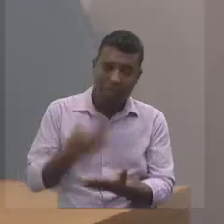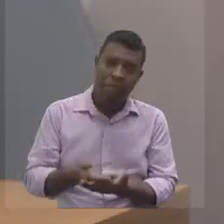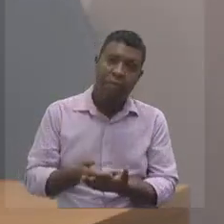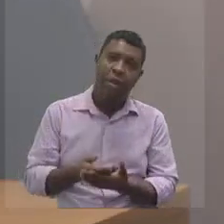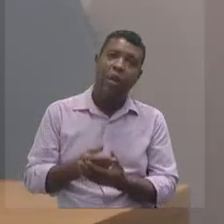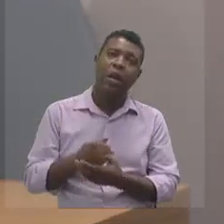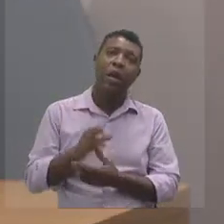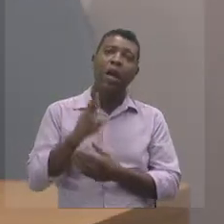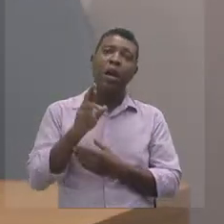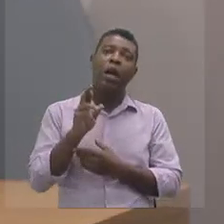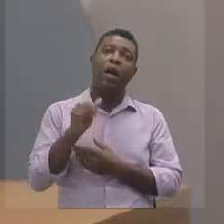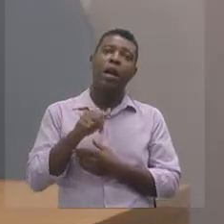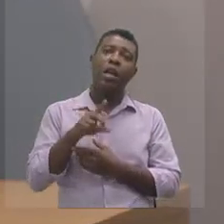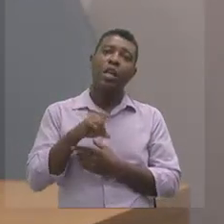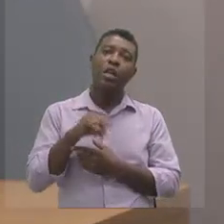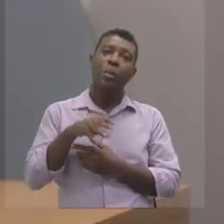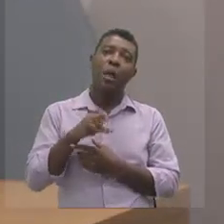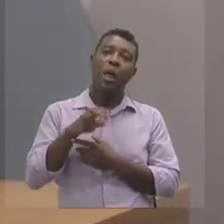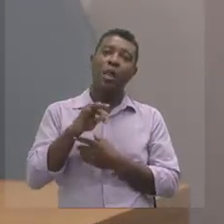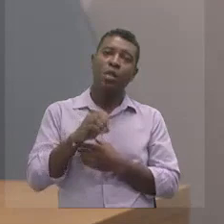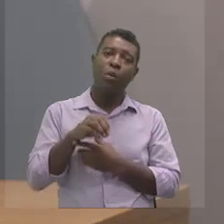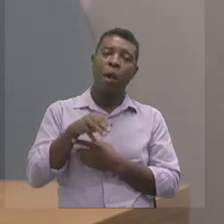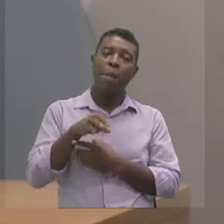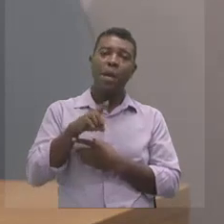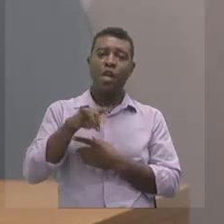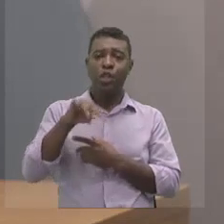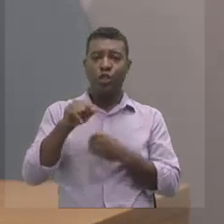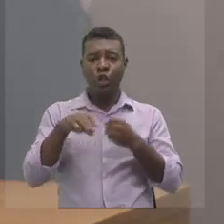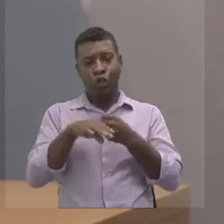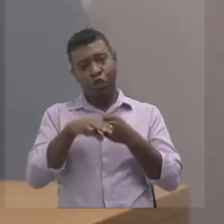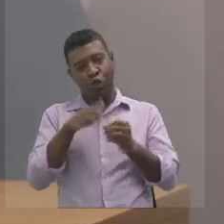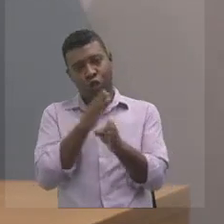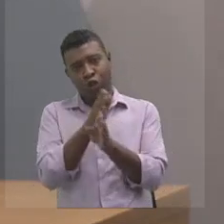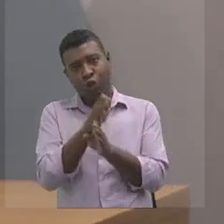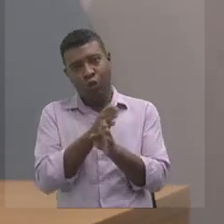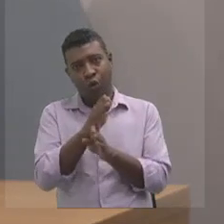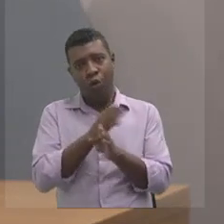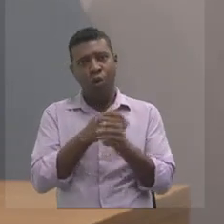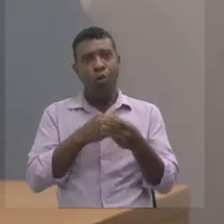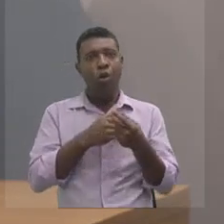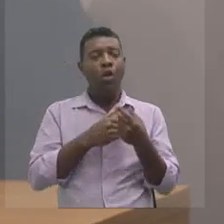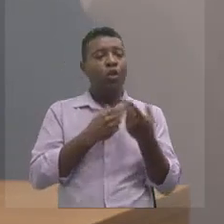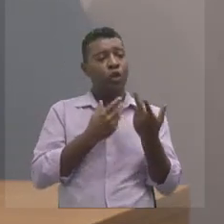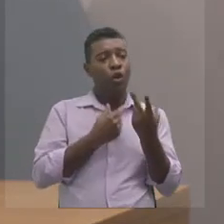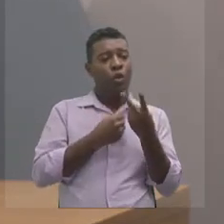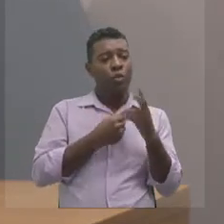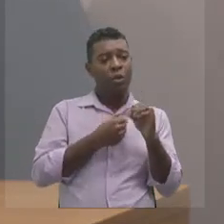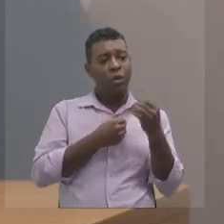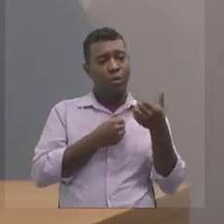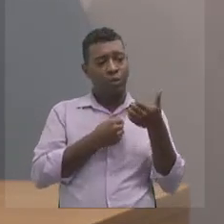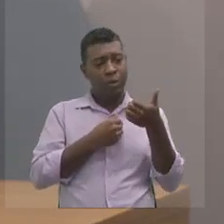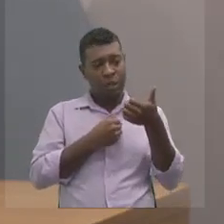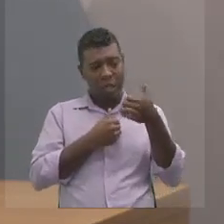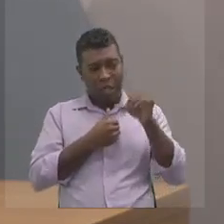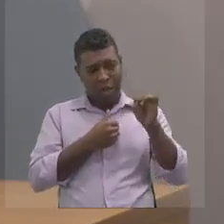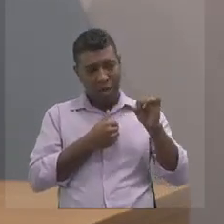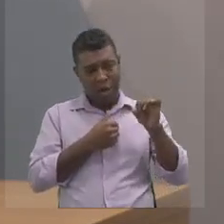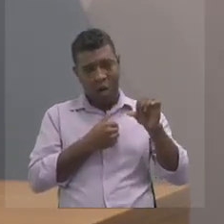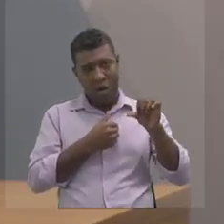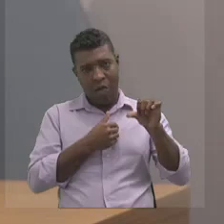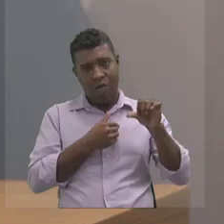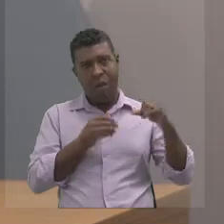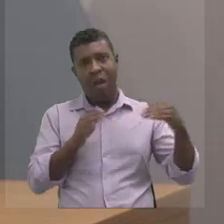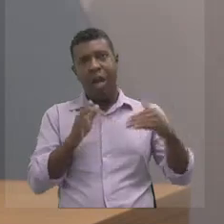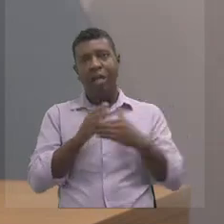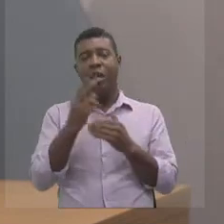do Trabalhador em Minas Gerais osciloud 2019 a 2023 34%